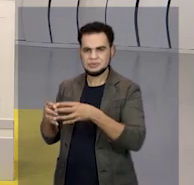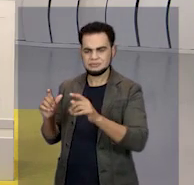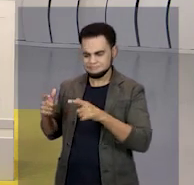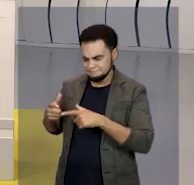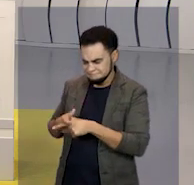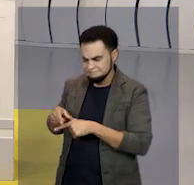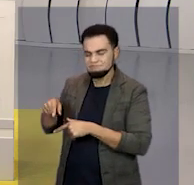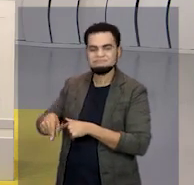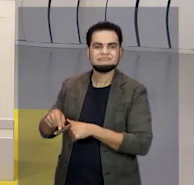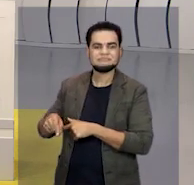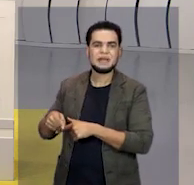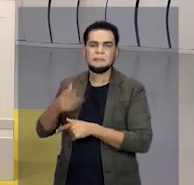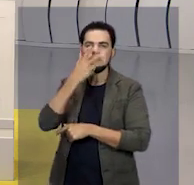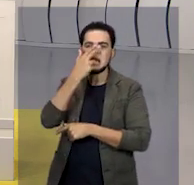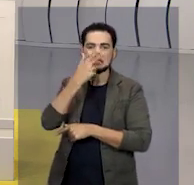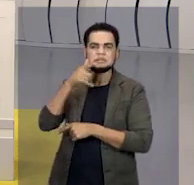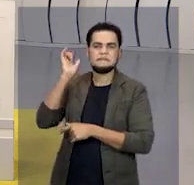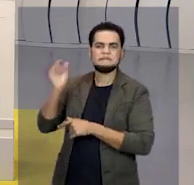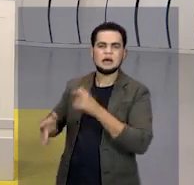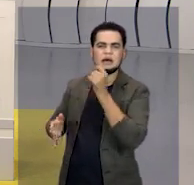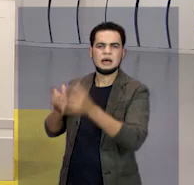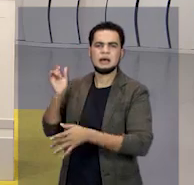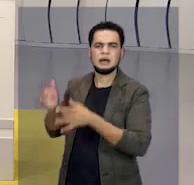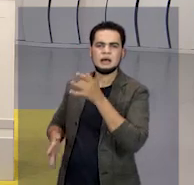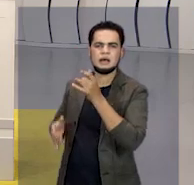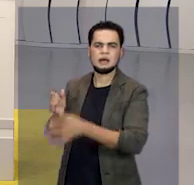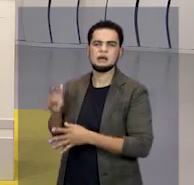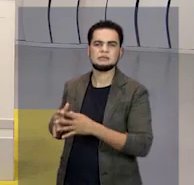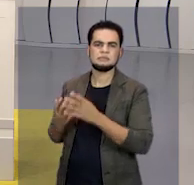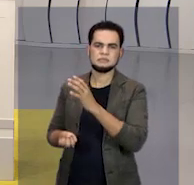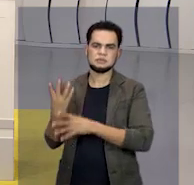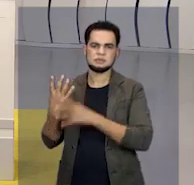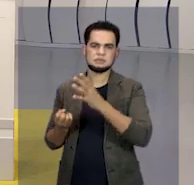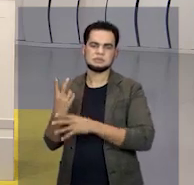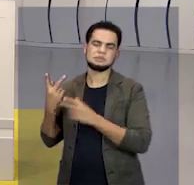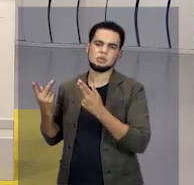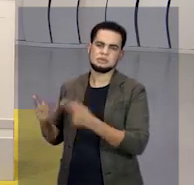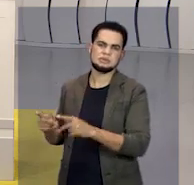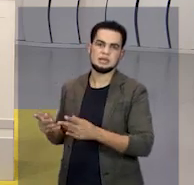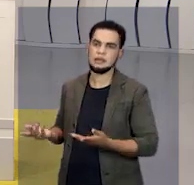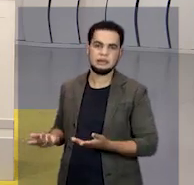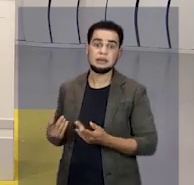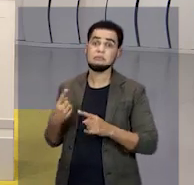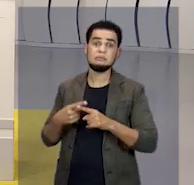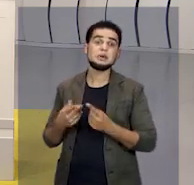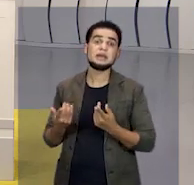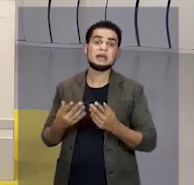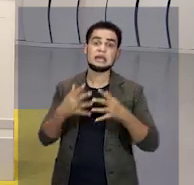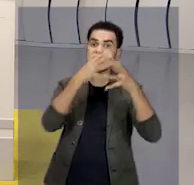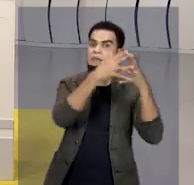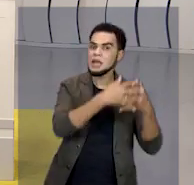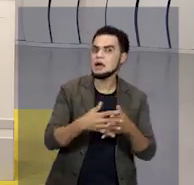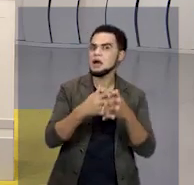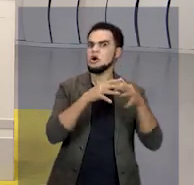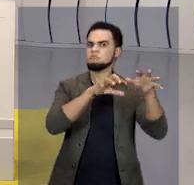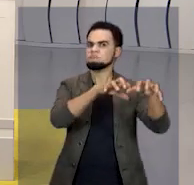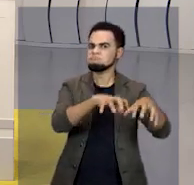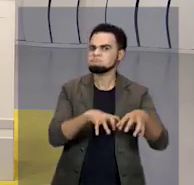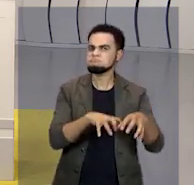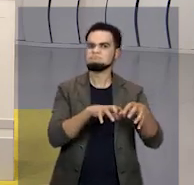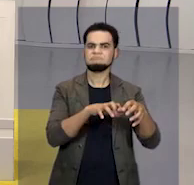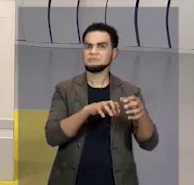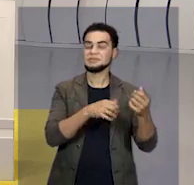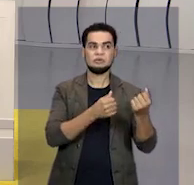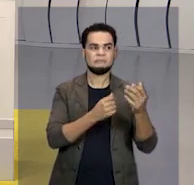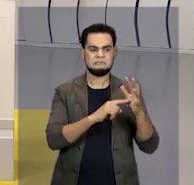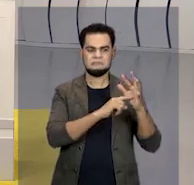dizer assim, ali um abandono em relação à sua produção, né? Exatamente porque a máquina chega a essa substituição